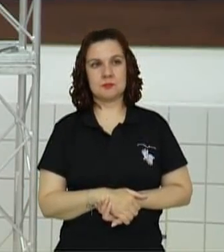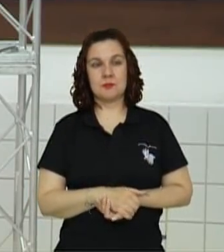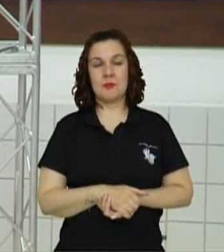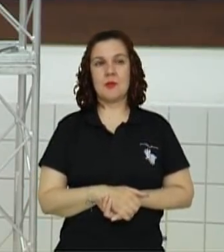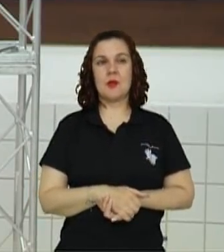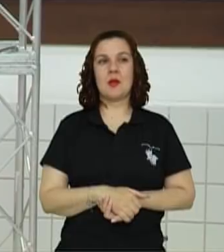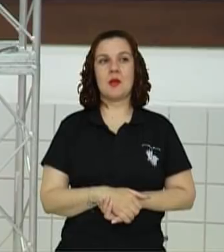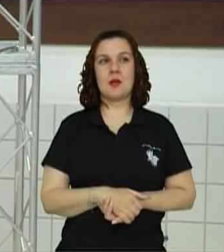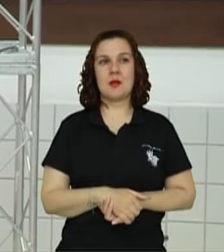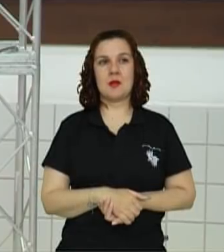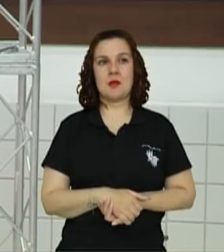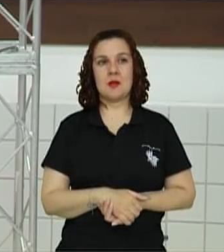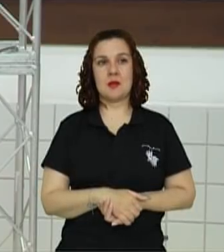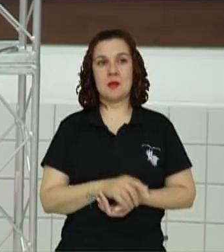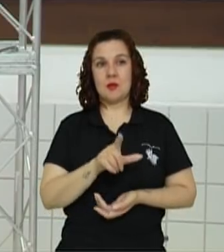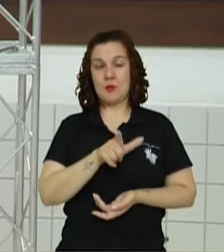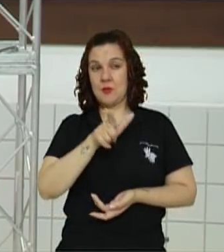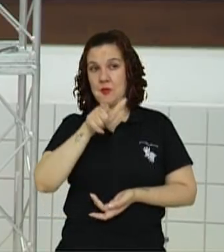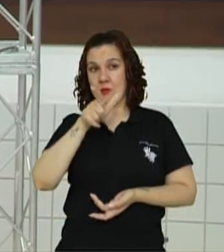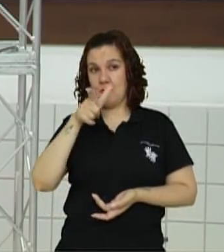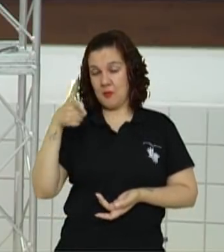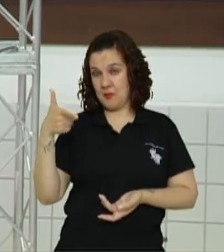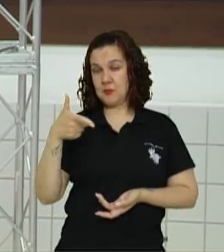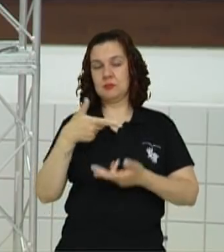que eram outras propriedades lá.